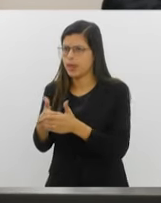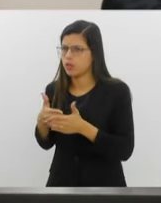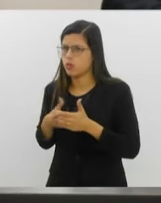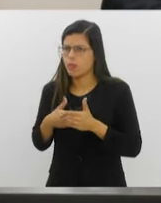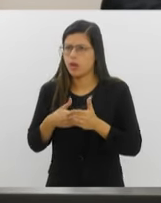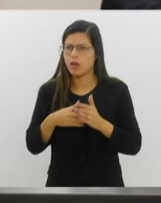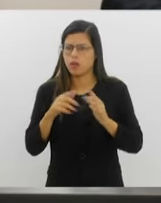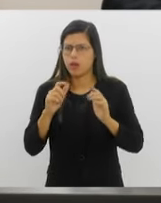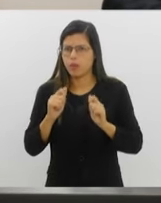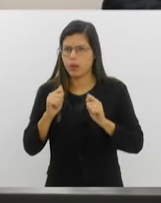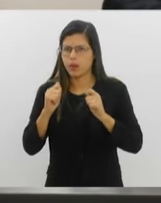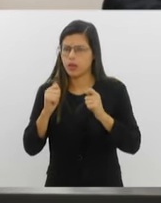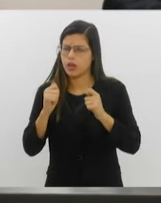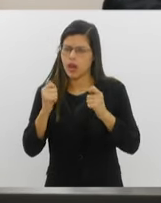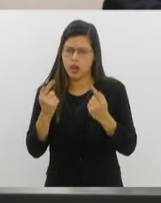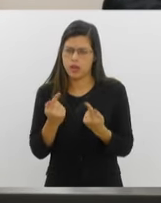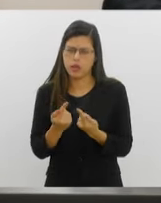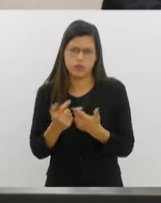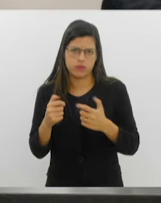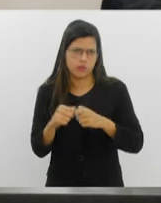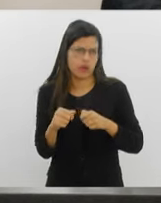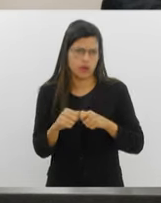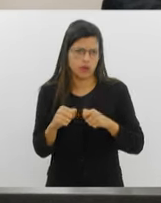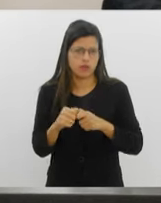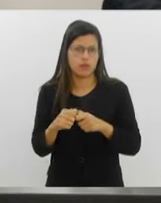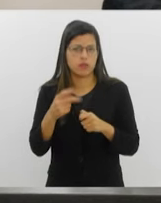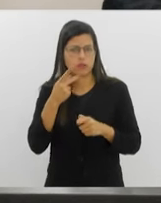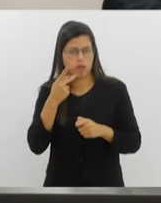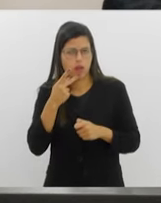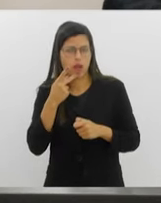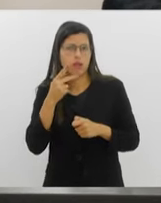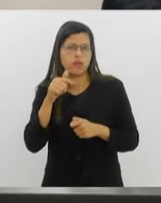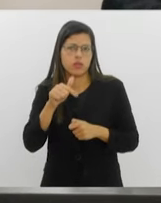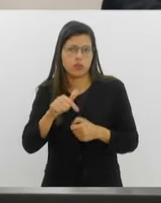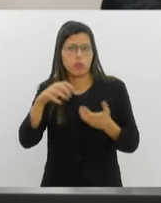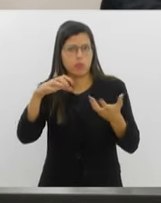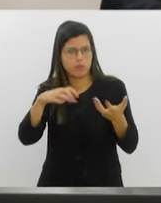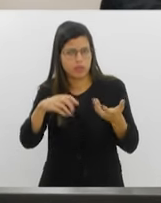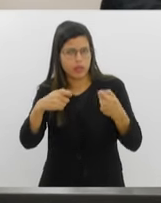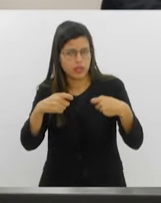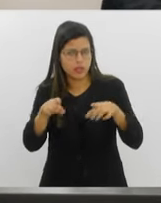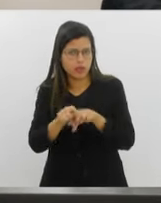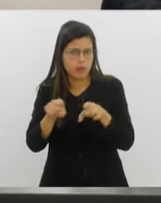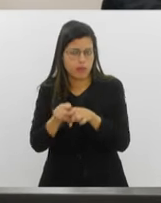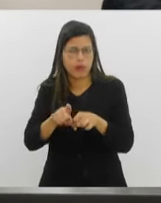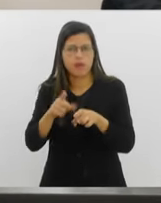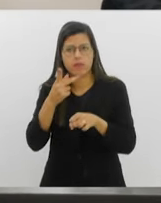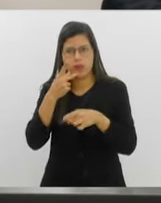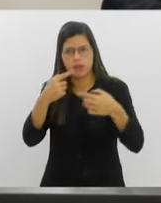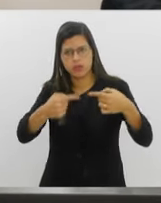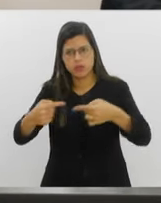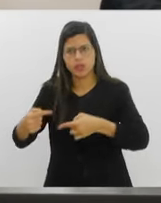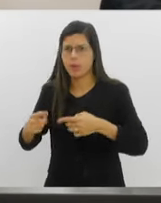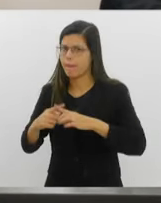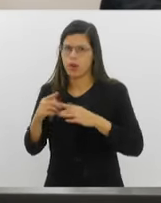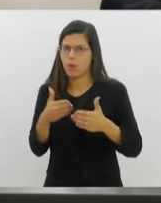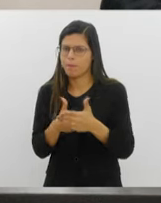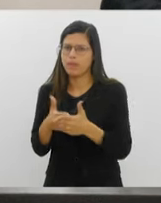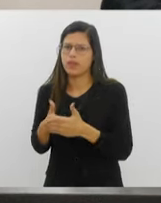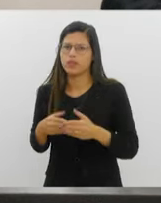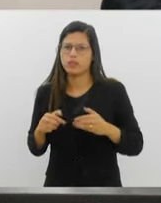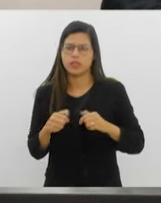apenas menciona que o Congresso Nacional deve fazê-lo, deve enfrentar a matéria, mas ele não impede de fazer. E, neste mesmo